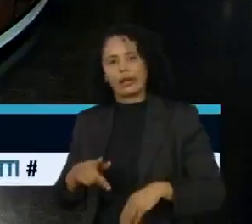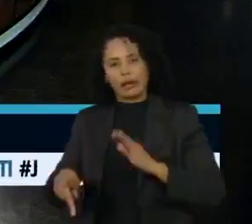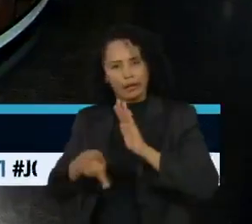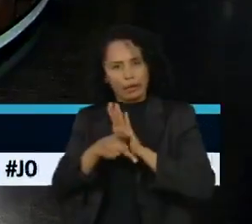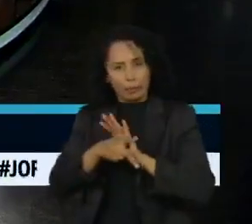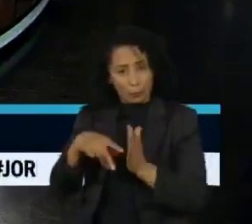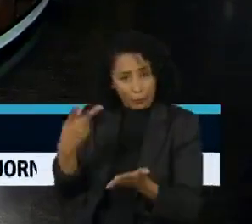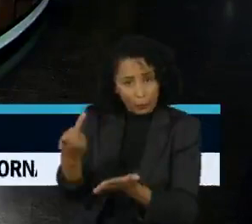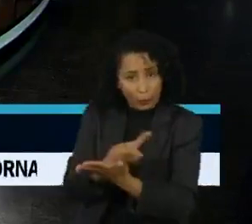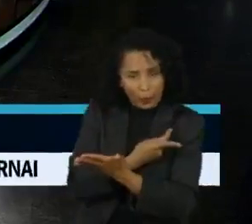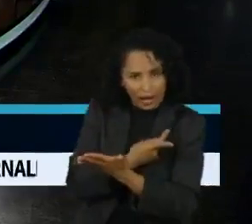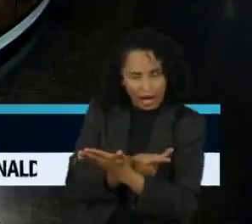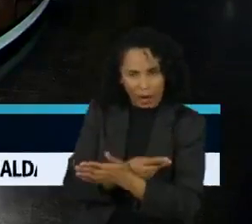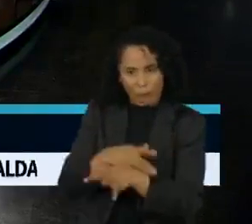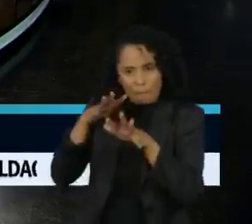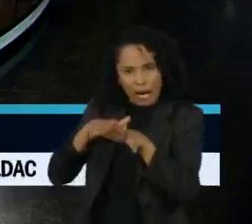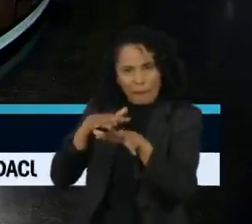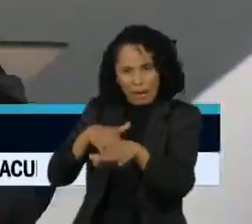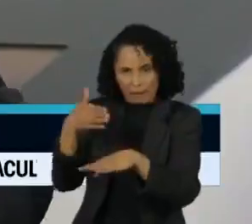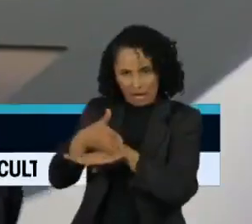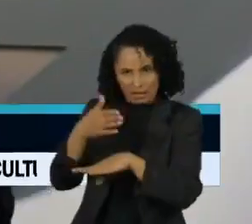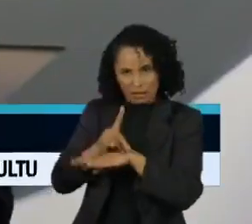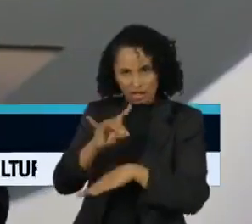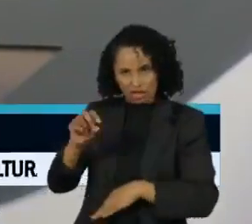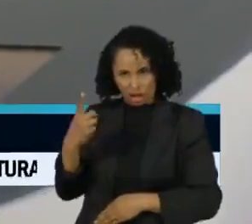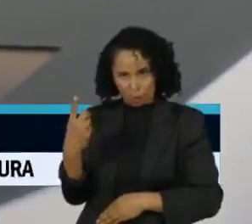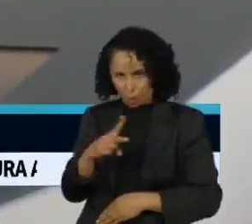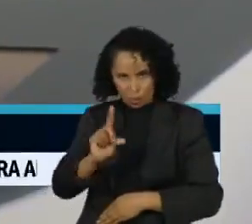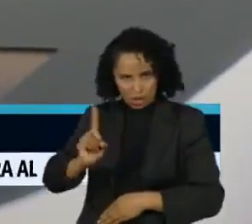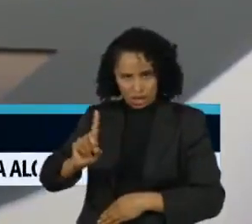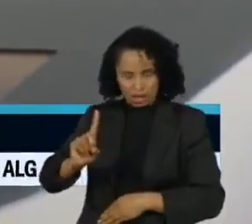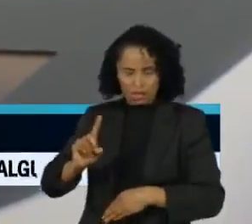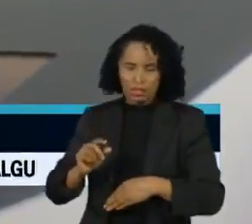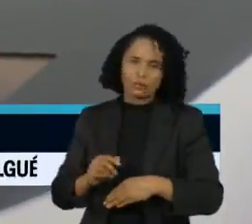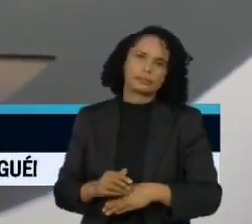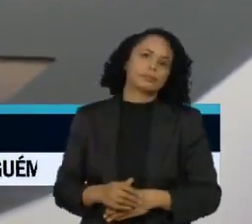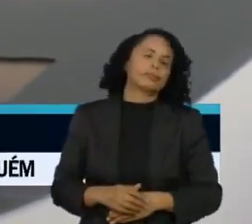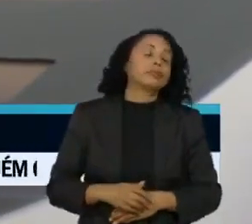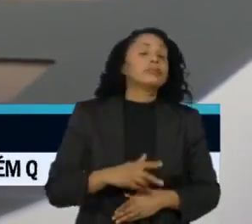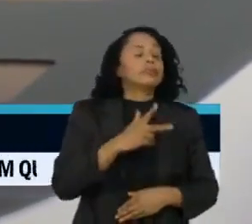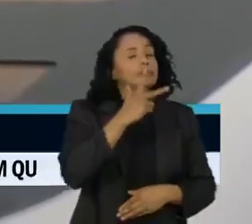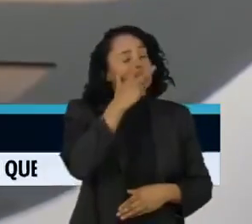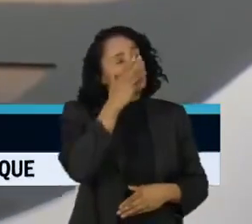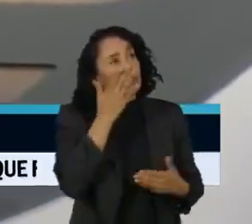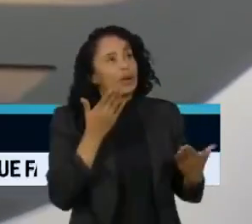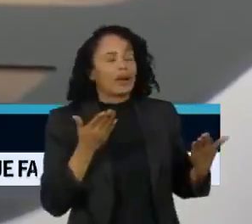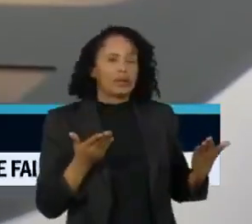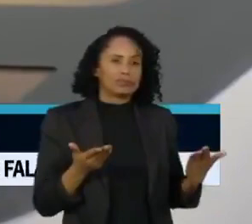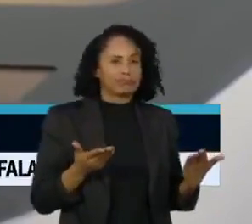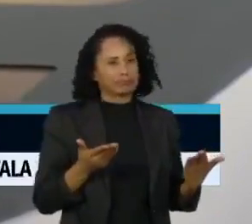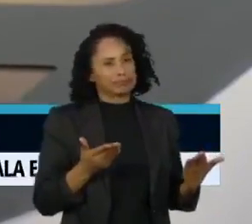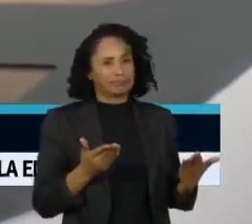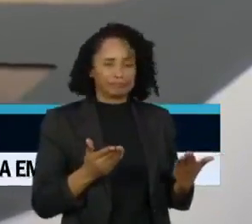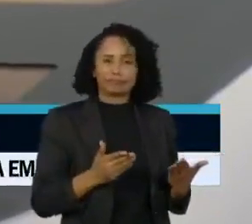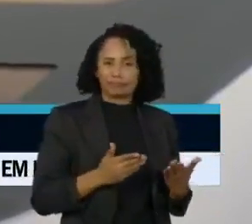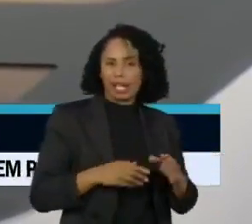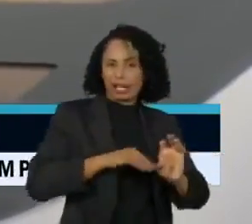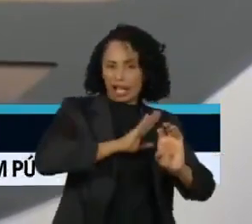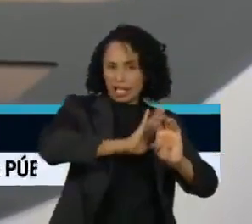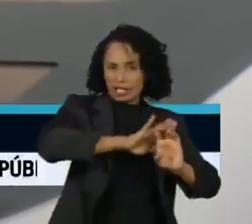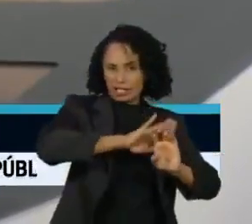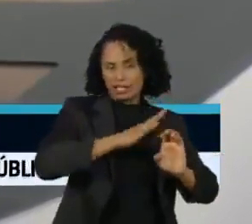a não participar desse protesto do dia 12? Eu acho que, a princípio, sim. Apesar de que eu